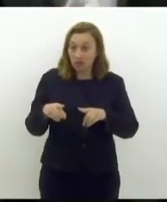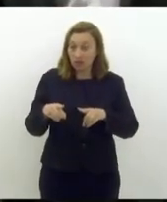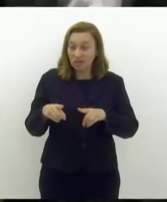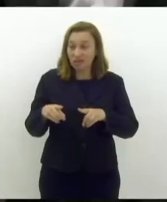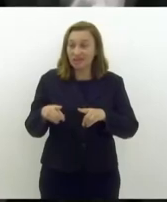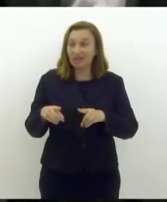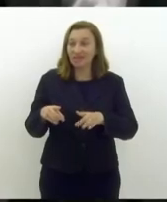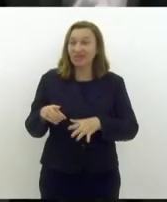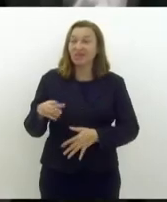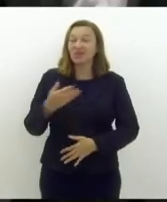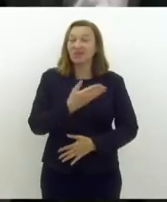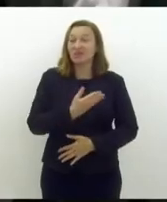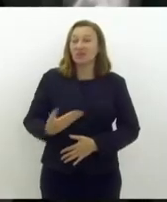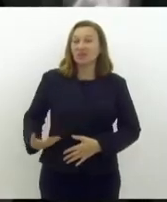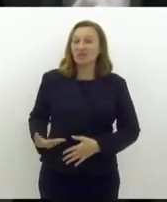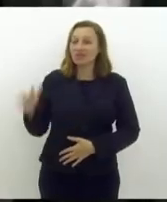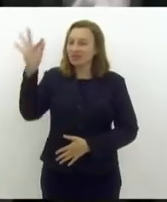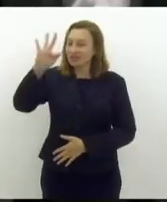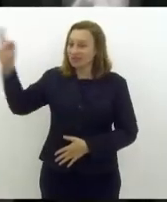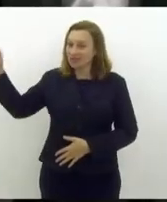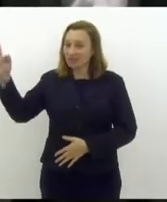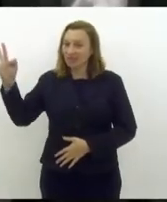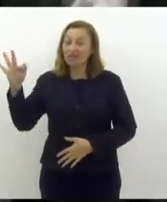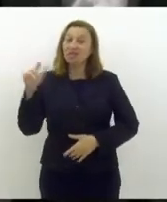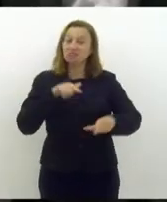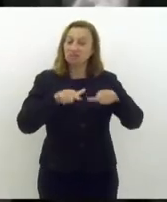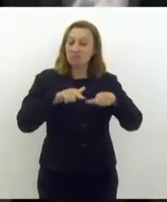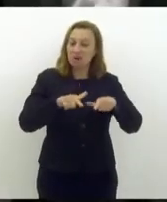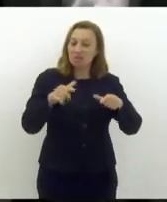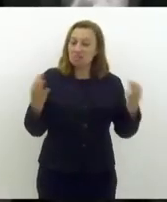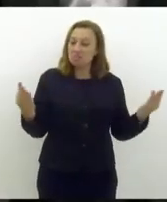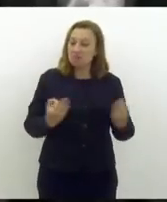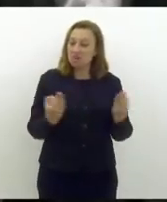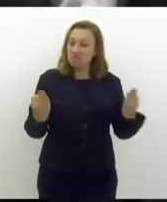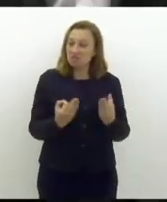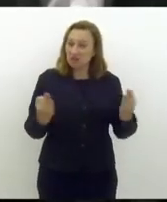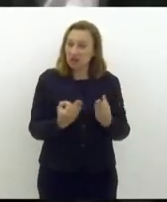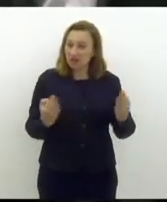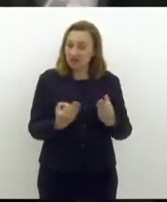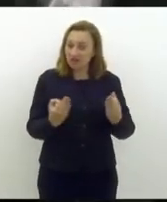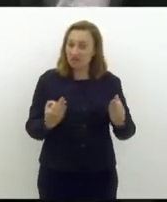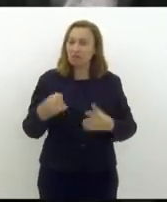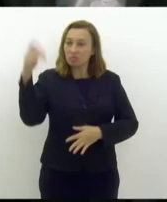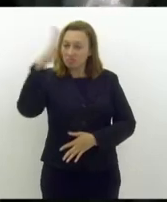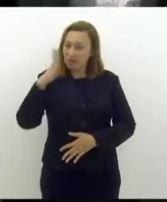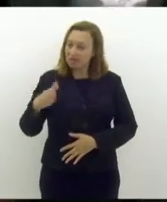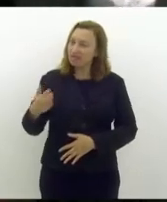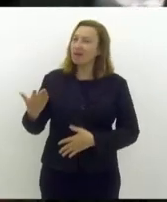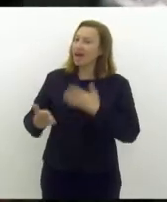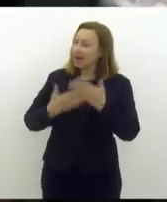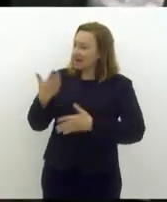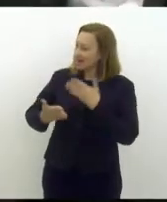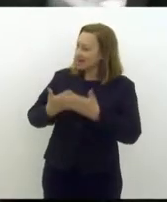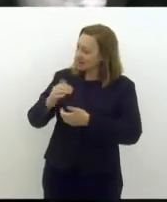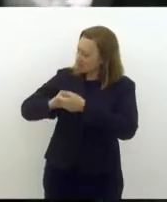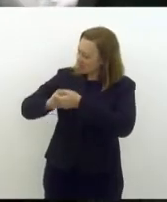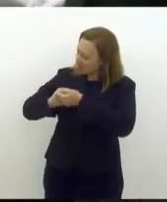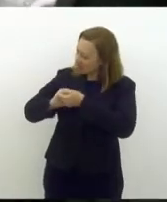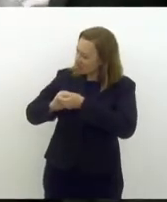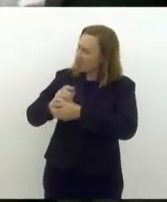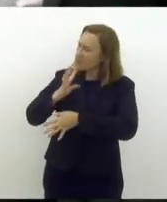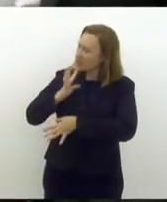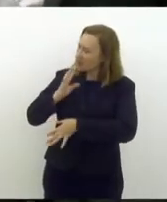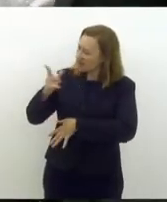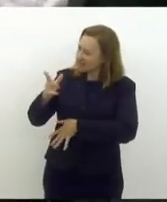tá fazendo um trabalho brilhante e essencial para o Brasil então Muita honra meu irmão te receber o reconhecimento